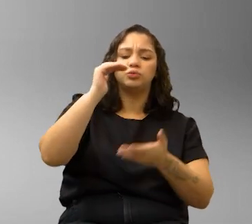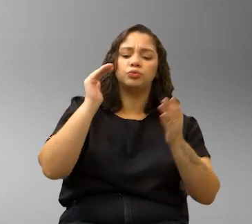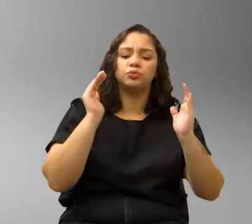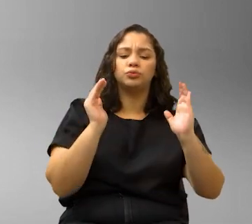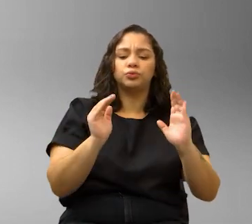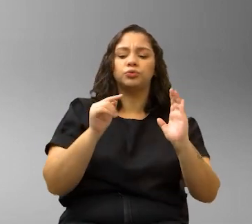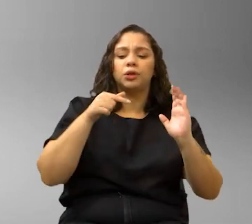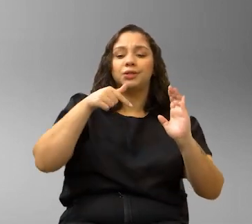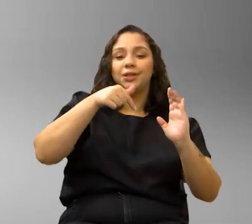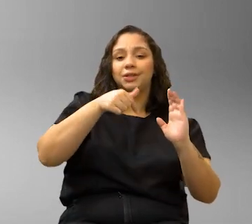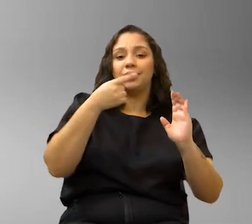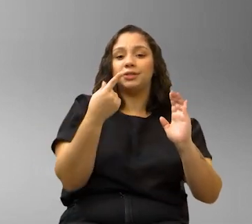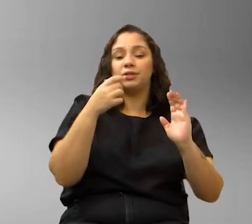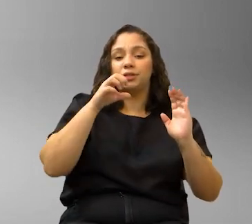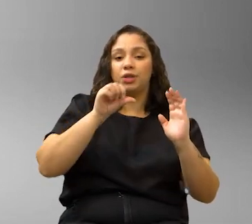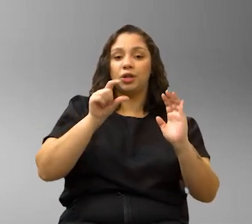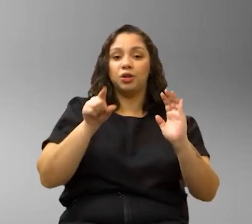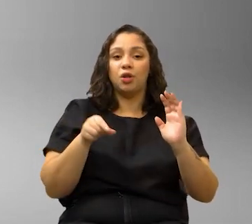cidade ficou em R$